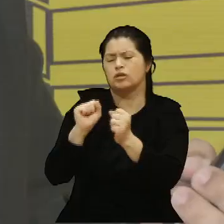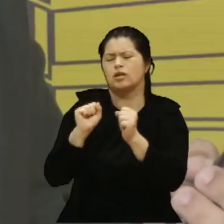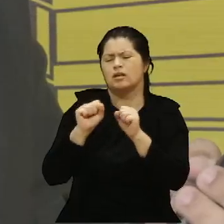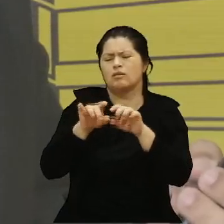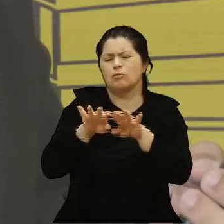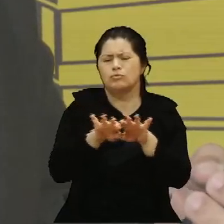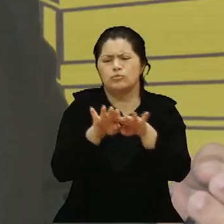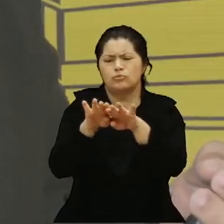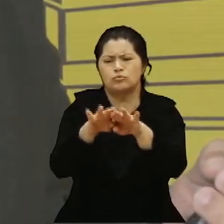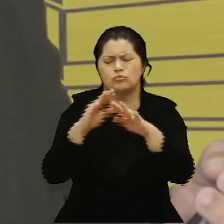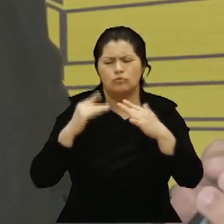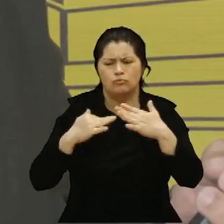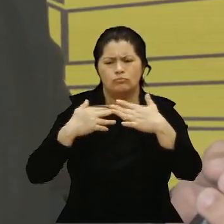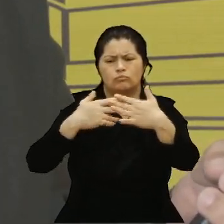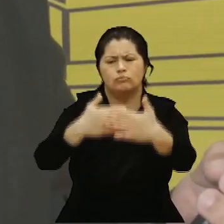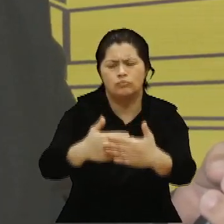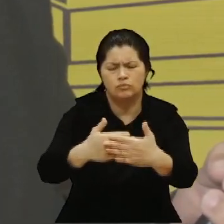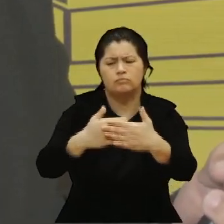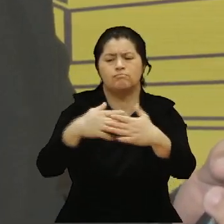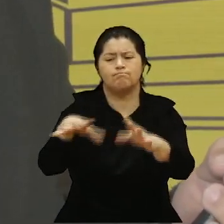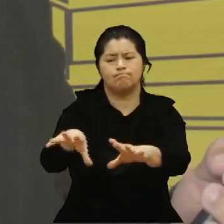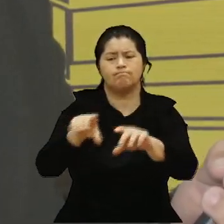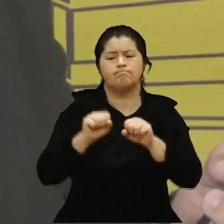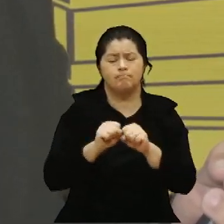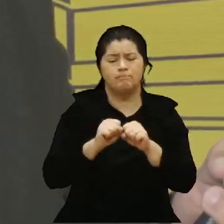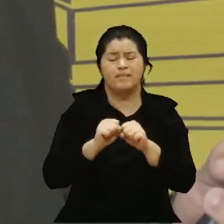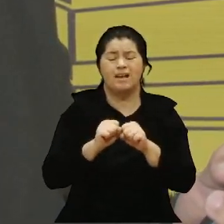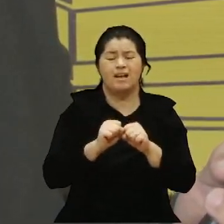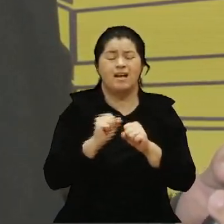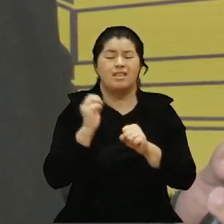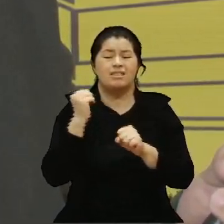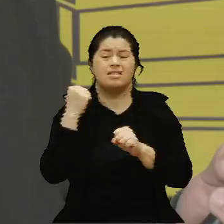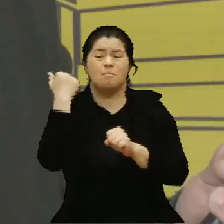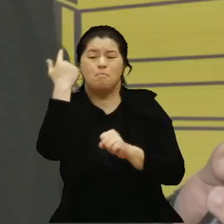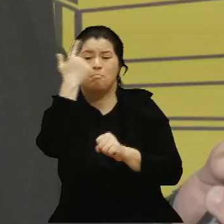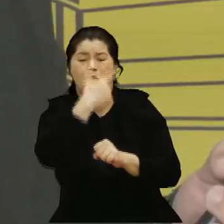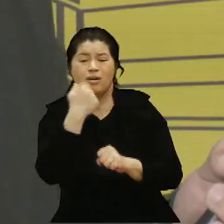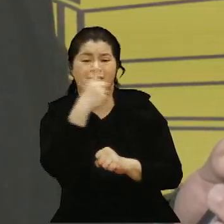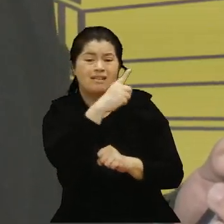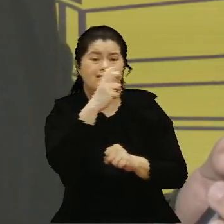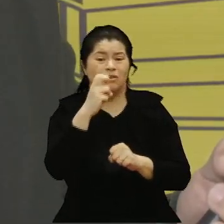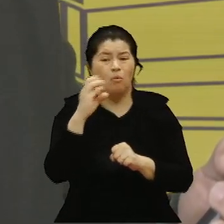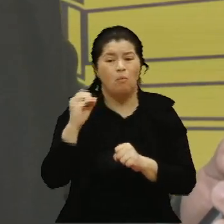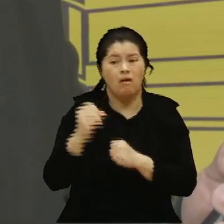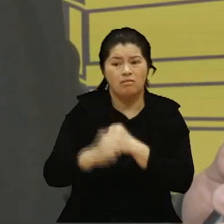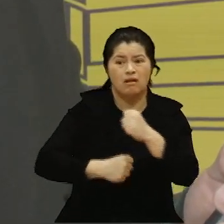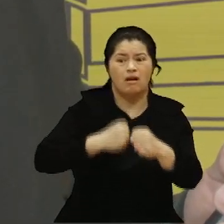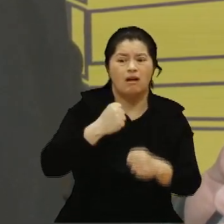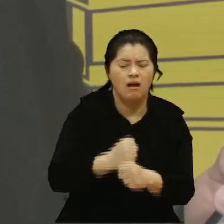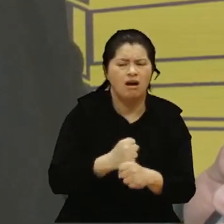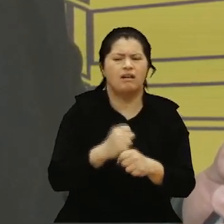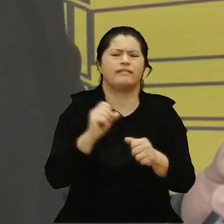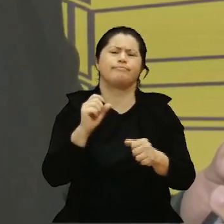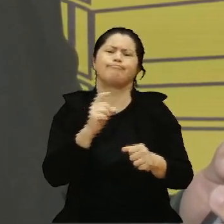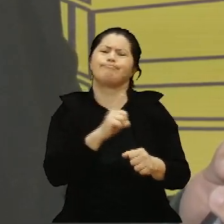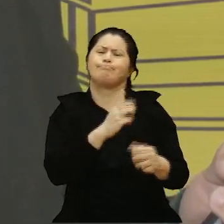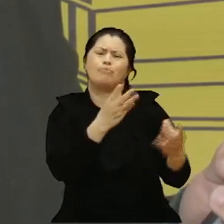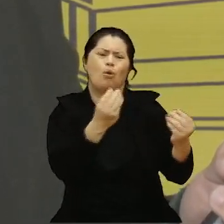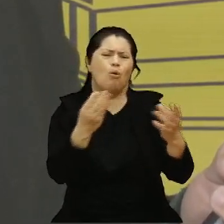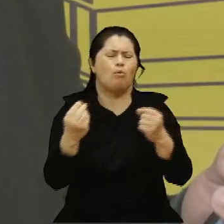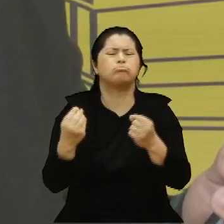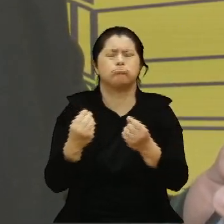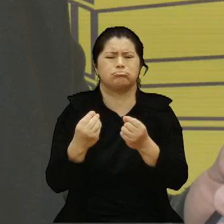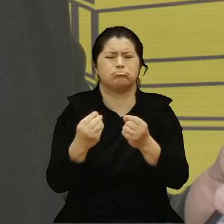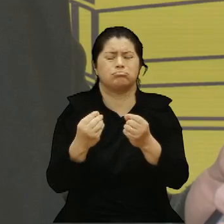de conquista, vai demorar cerca de 150 anos para haver essa igualdade. É muito tempo. Nós